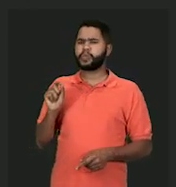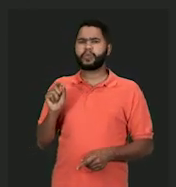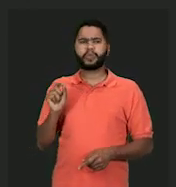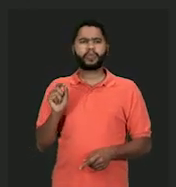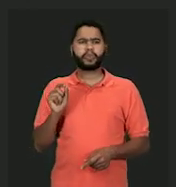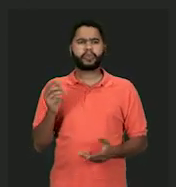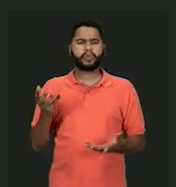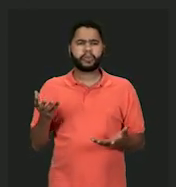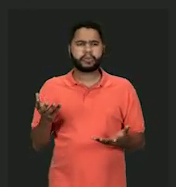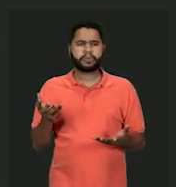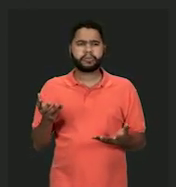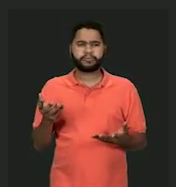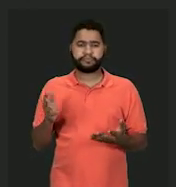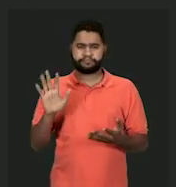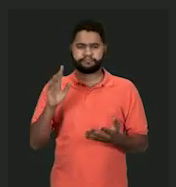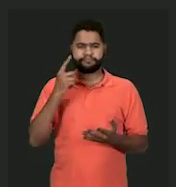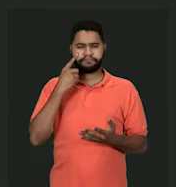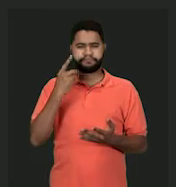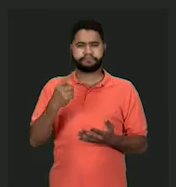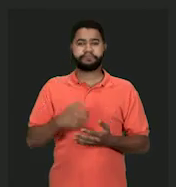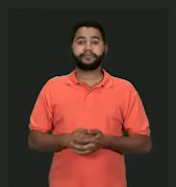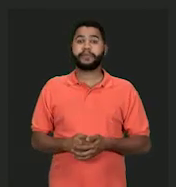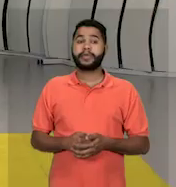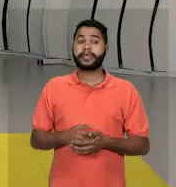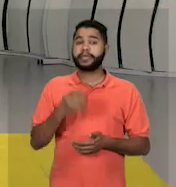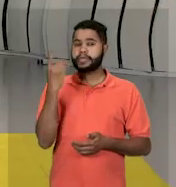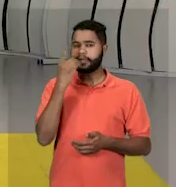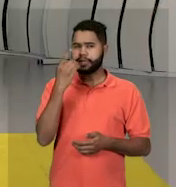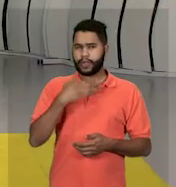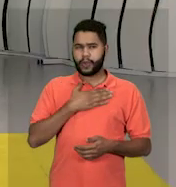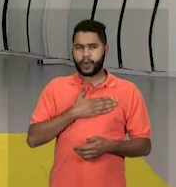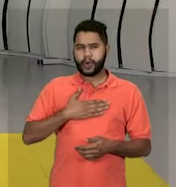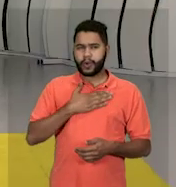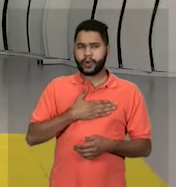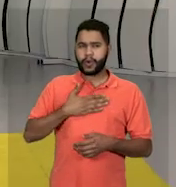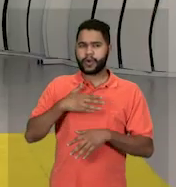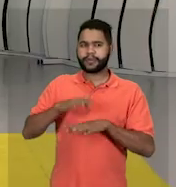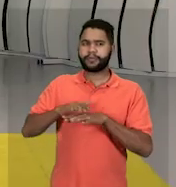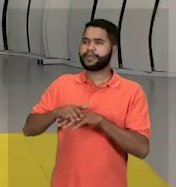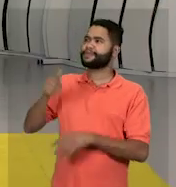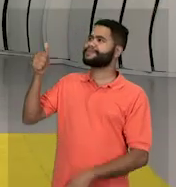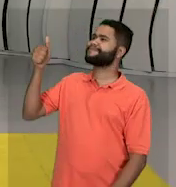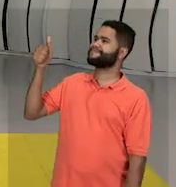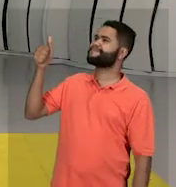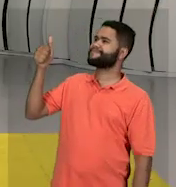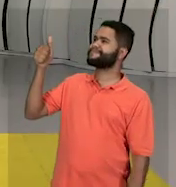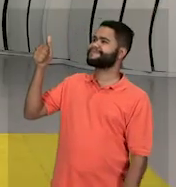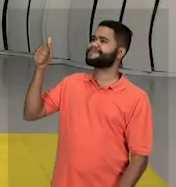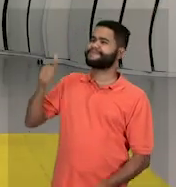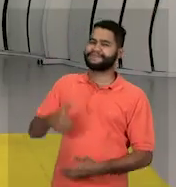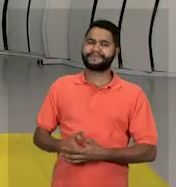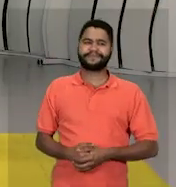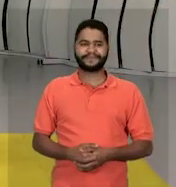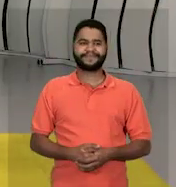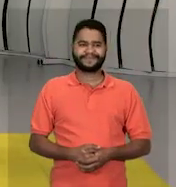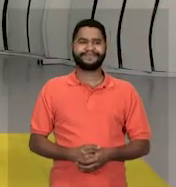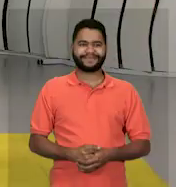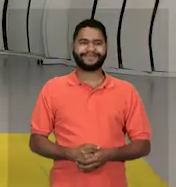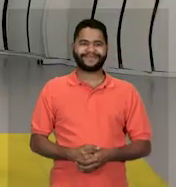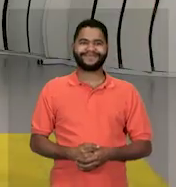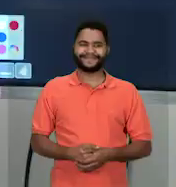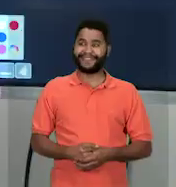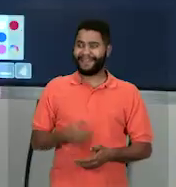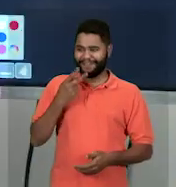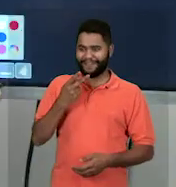ó Oi Daniel você gosta de matemática Daniel você gosta matemática sem hora que você